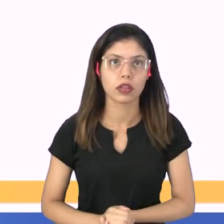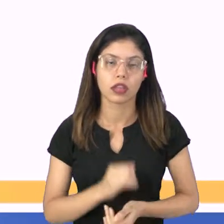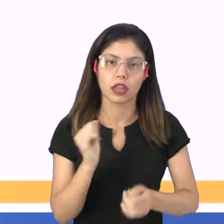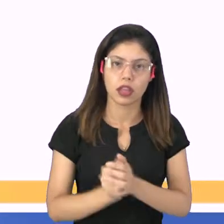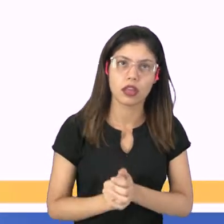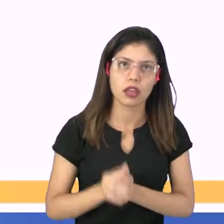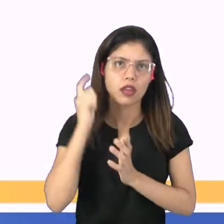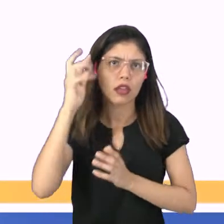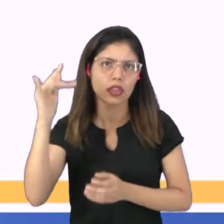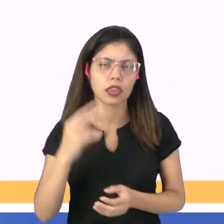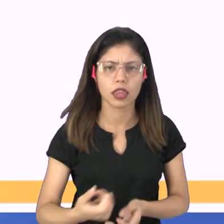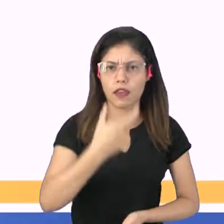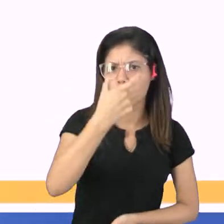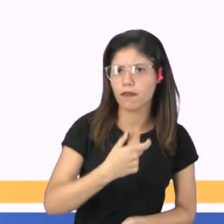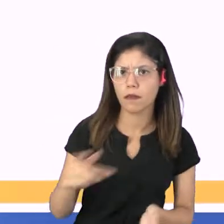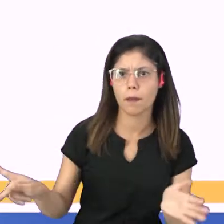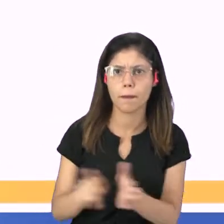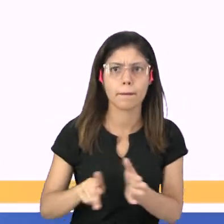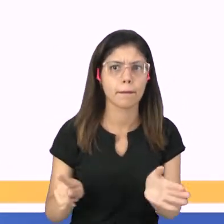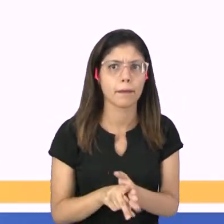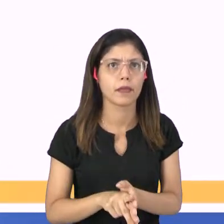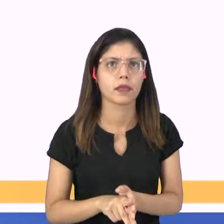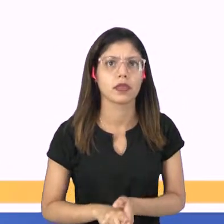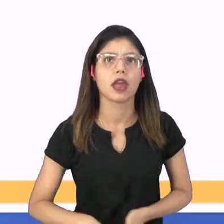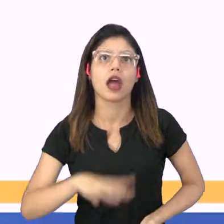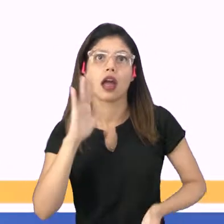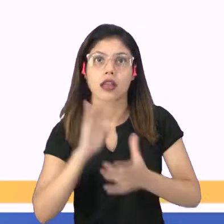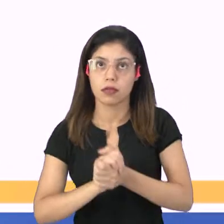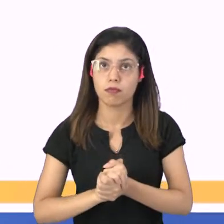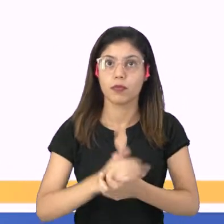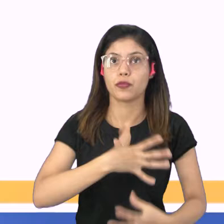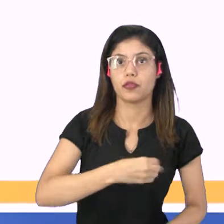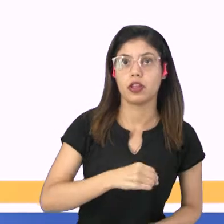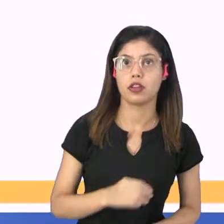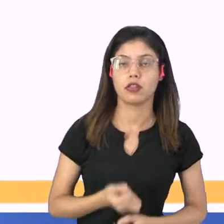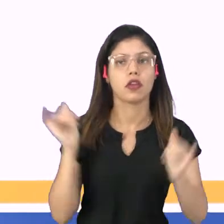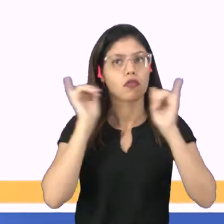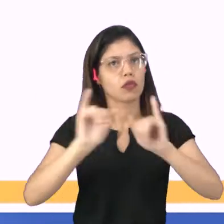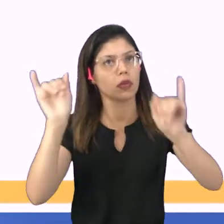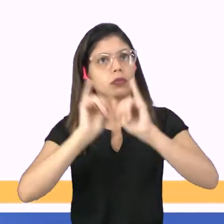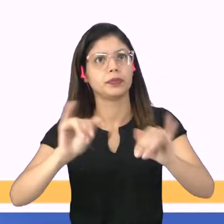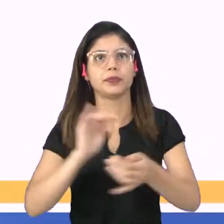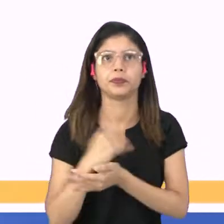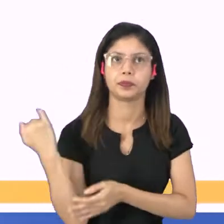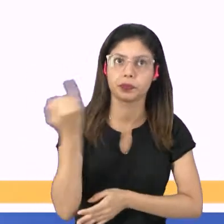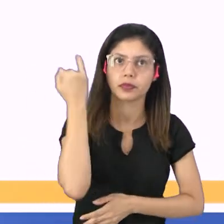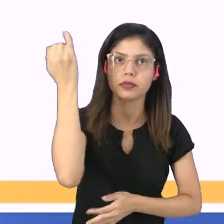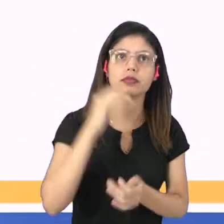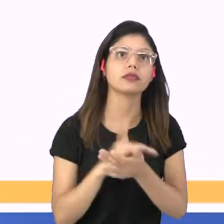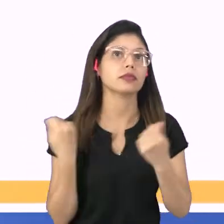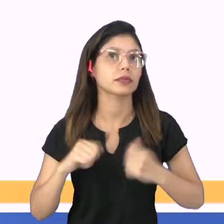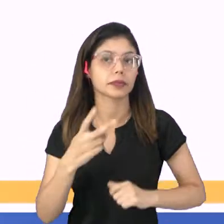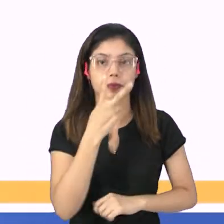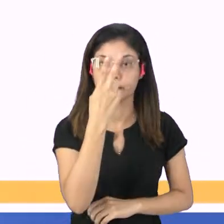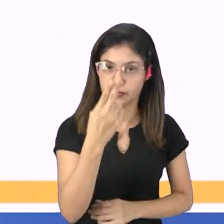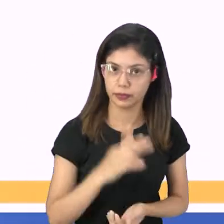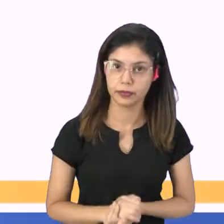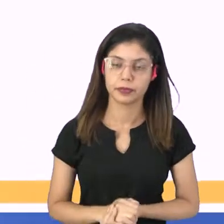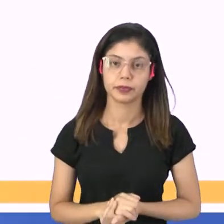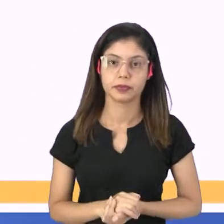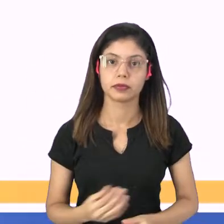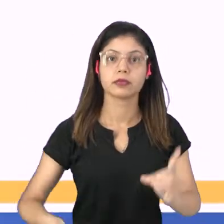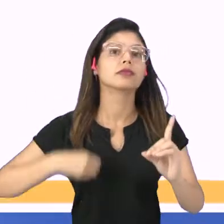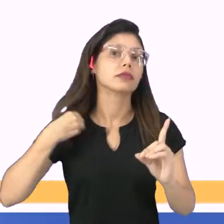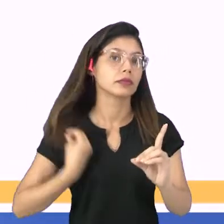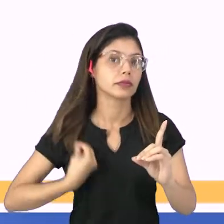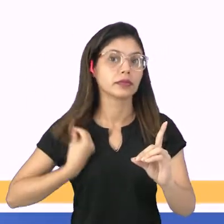contribuições, invenções, vida pessoal, casamento, filhos, etc., são informações importantes e que devem